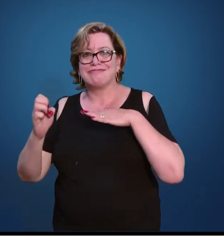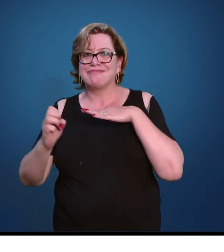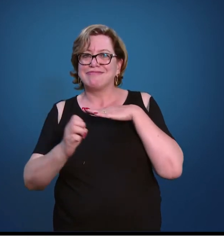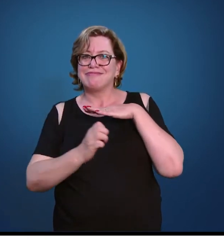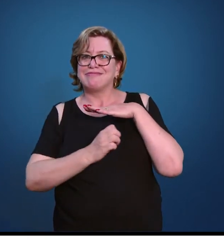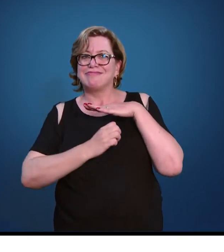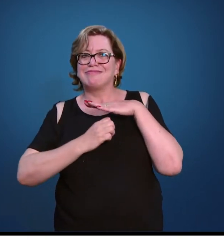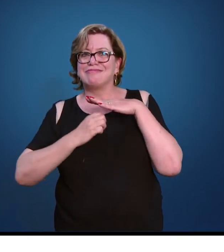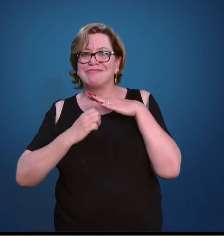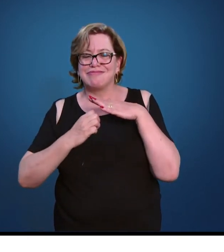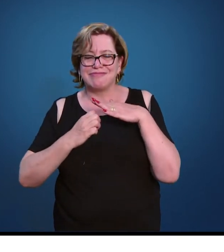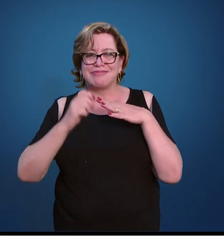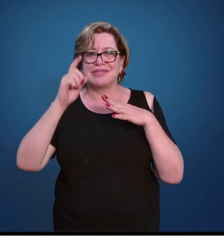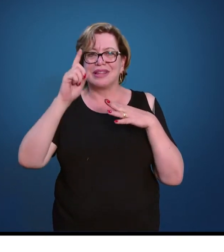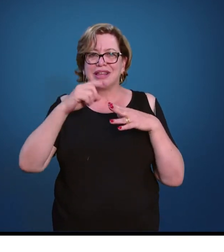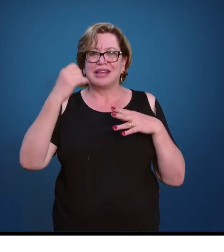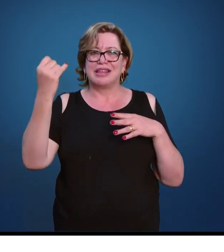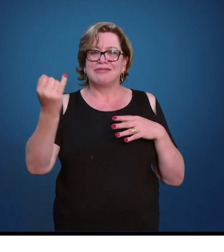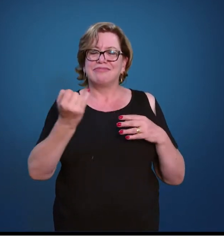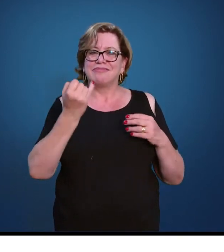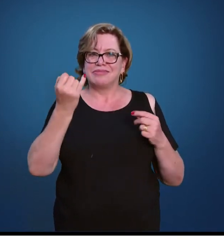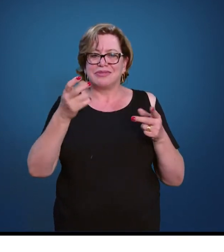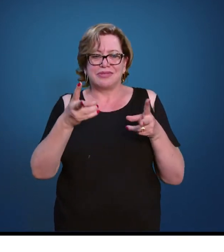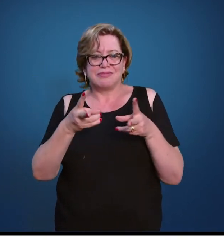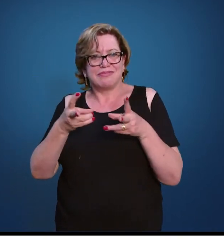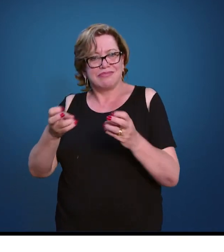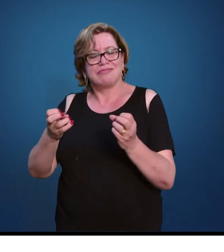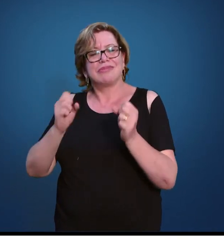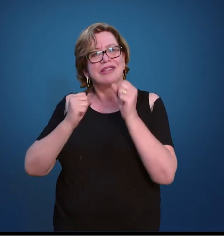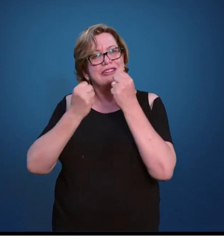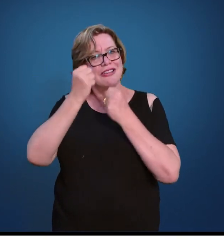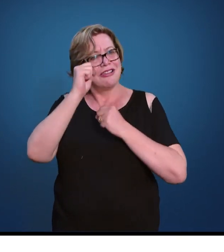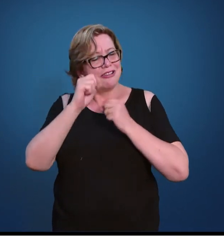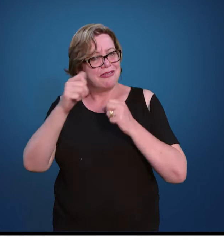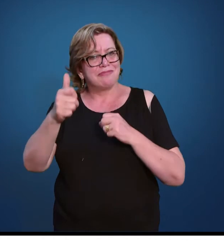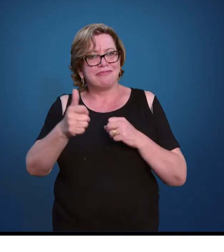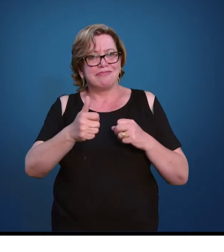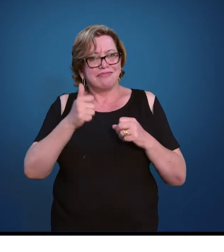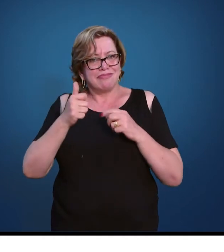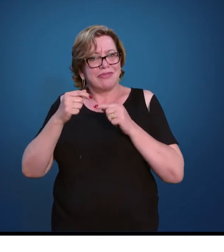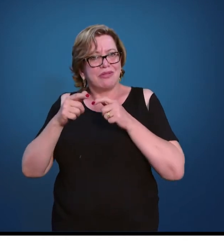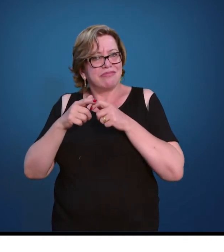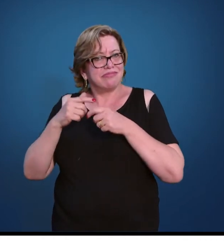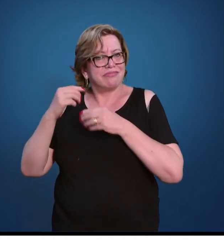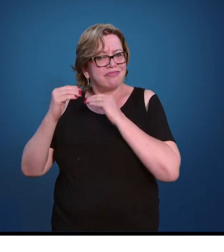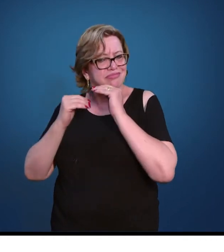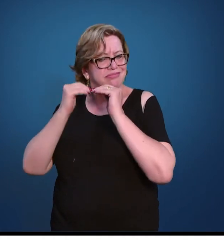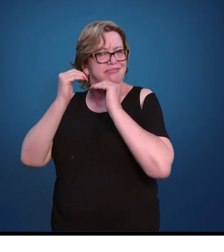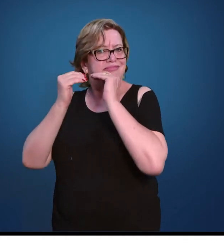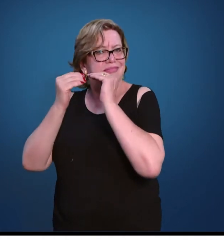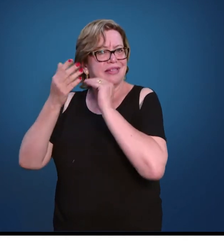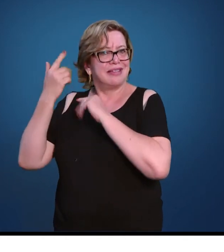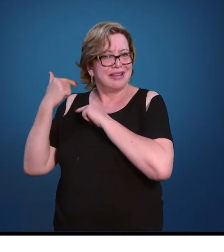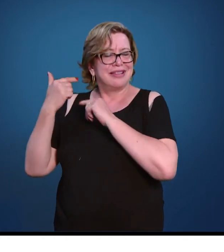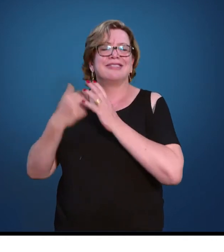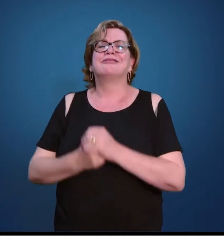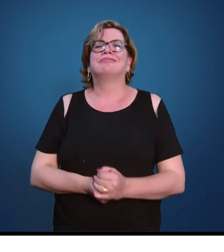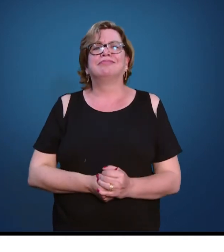saber, nesse aspecto, se ela está melhorando ou não em relação ao que estava no